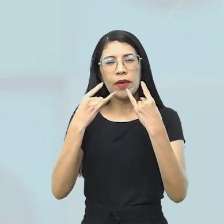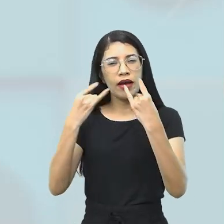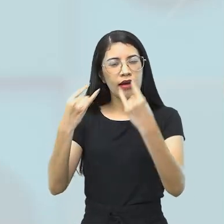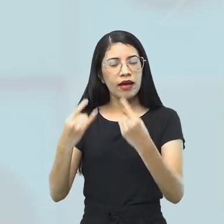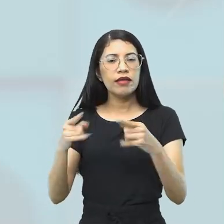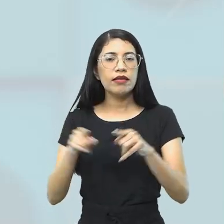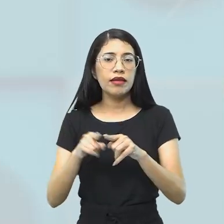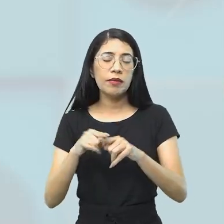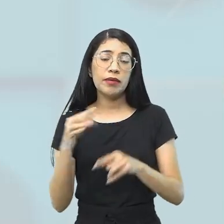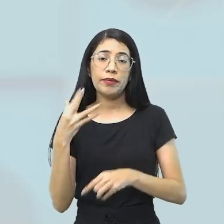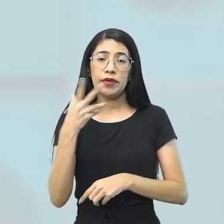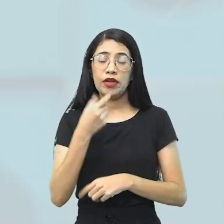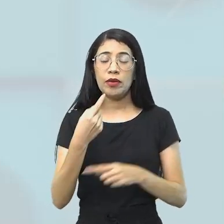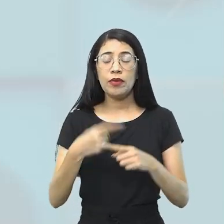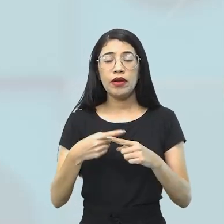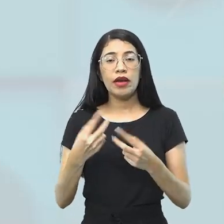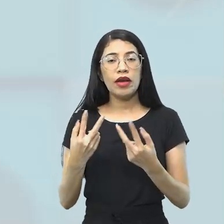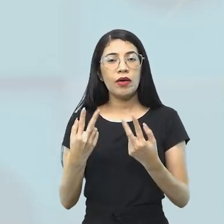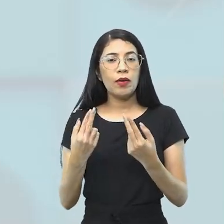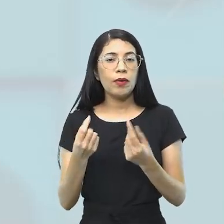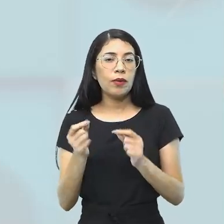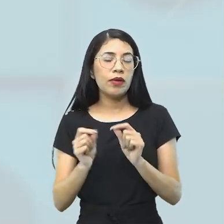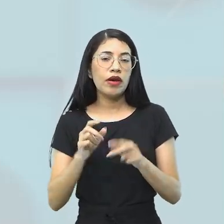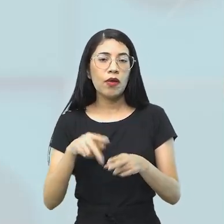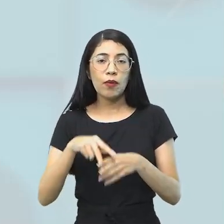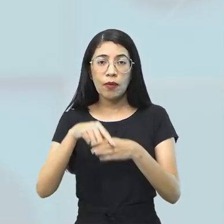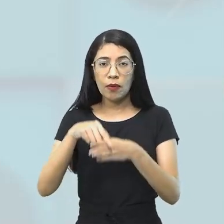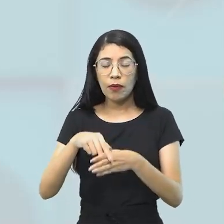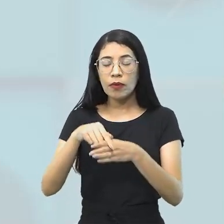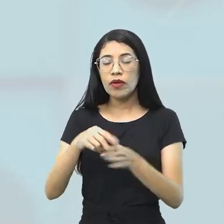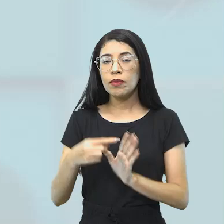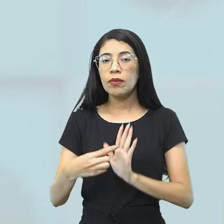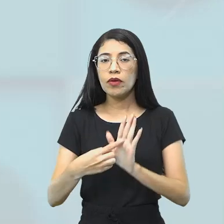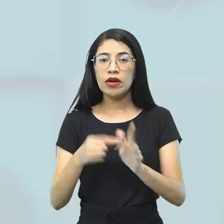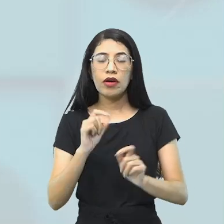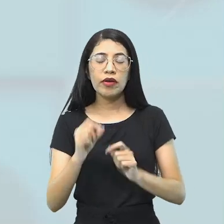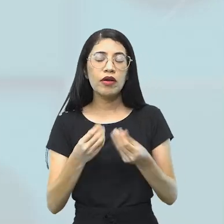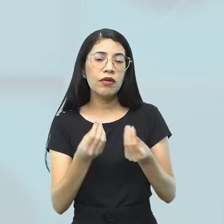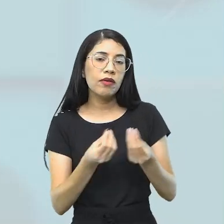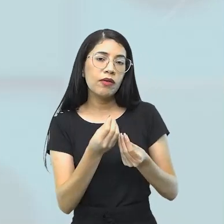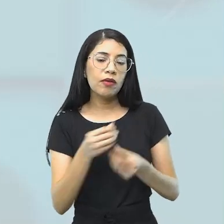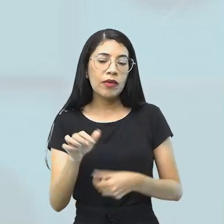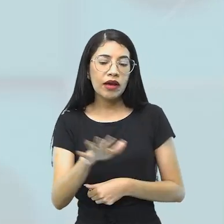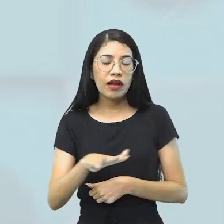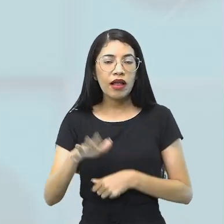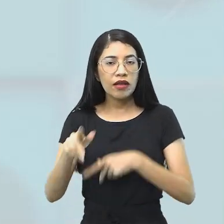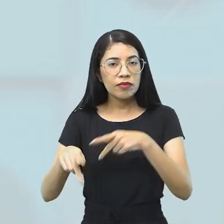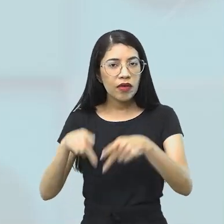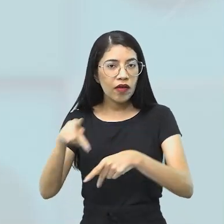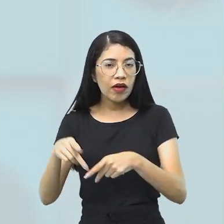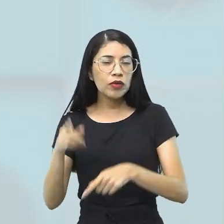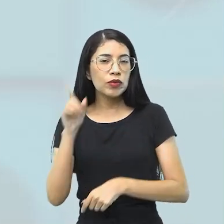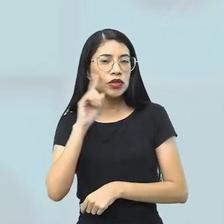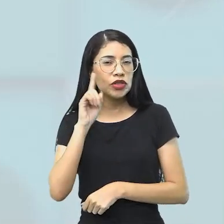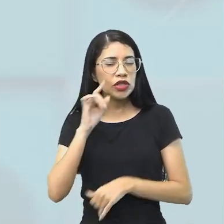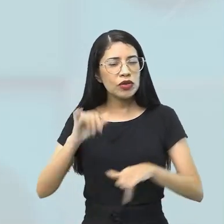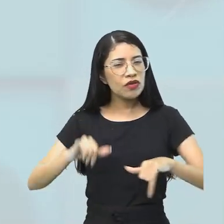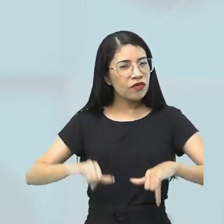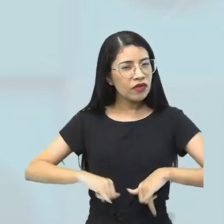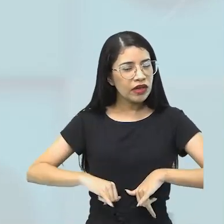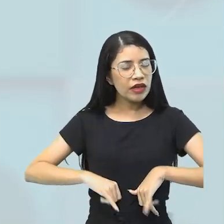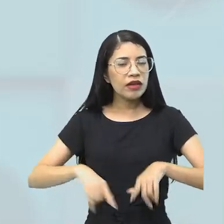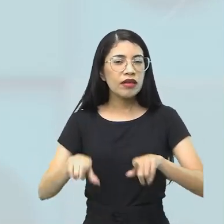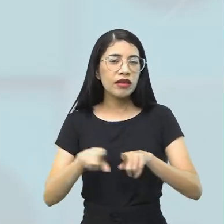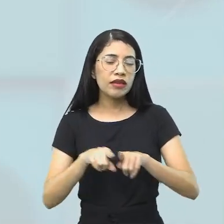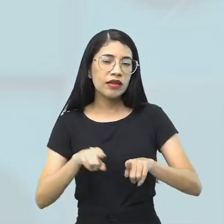Então essa é a pegada do cordel, mostrar esse lado do povo, né, do dia a dia, não só da sofrência, mas